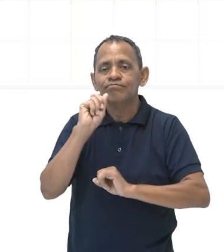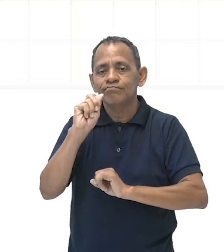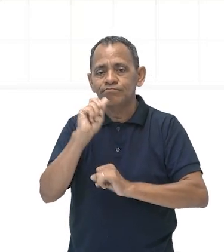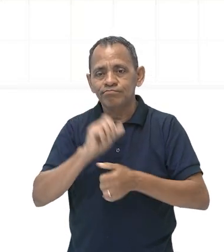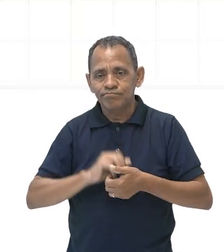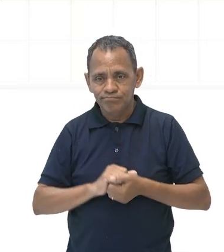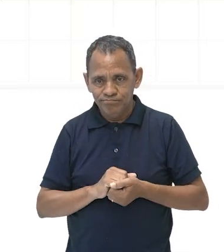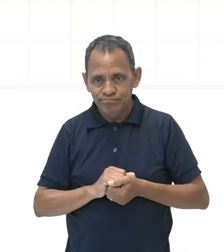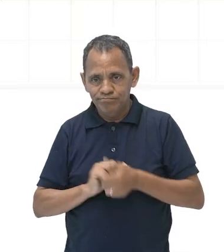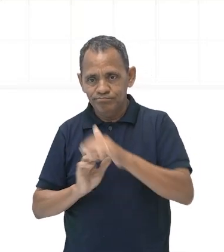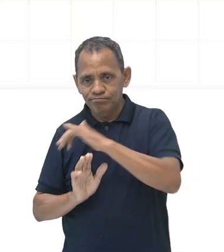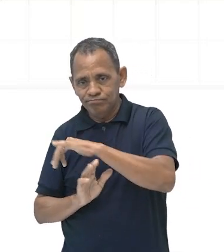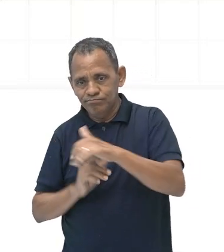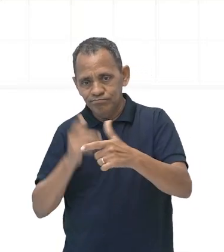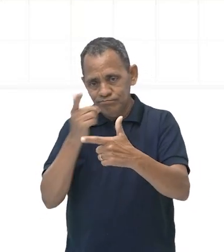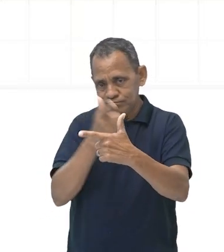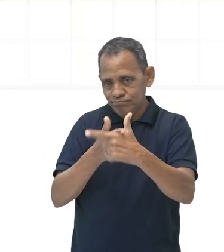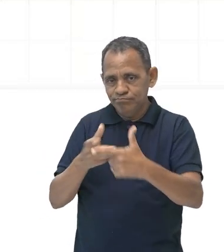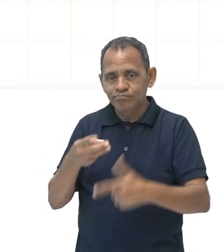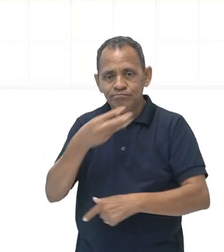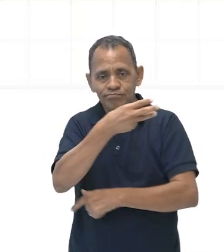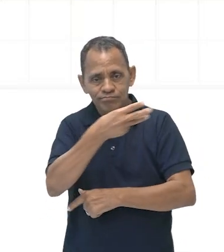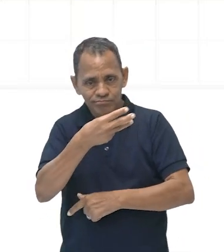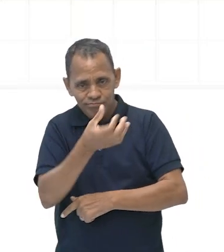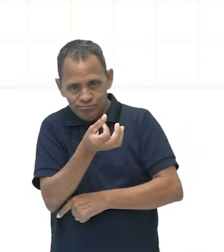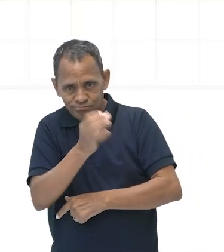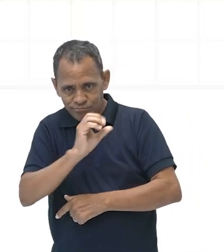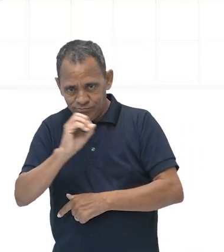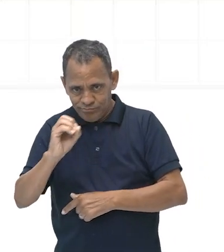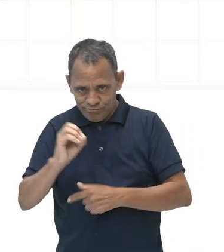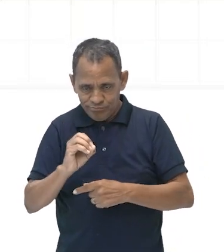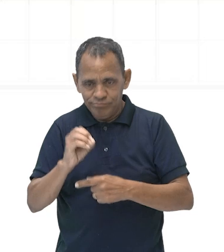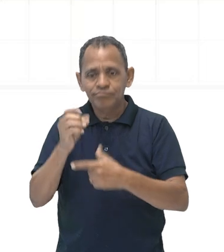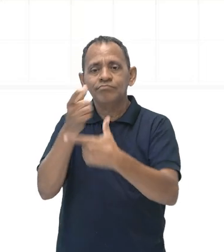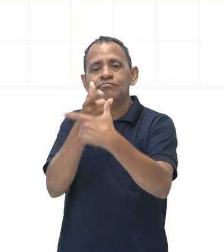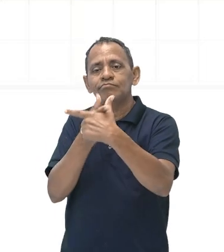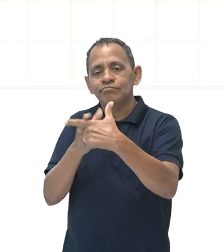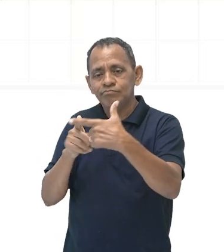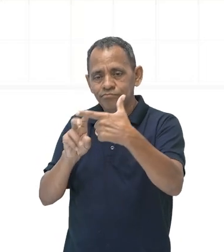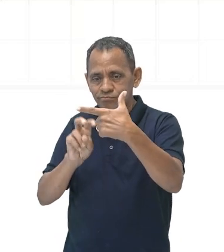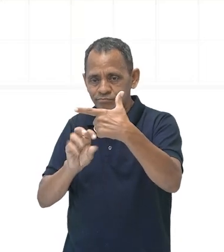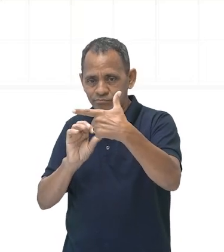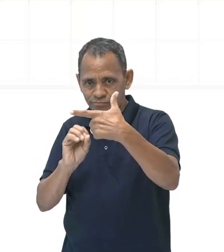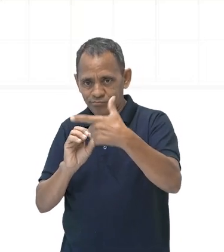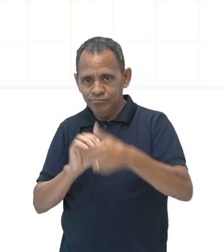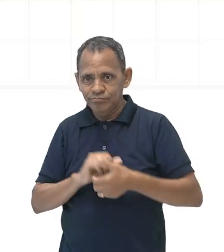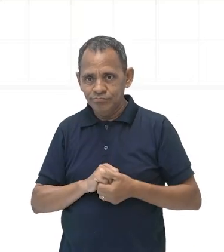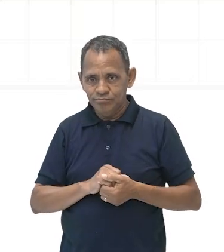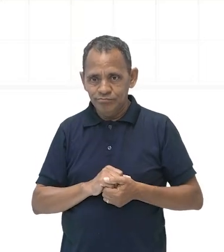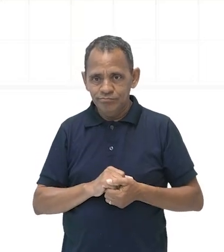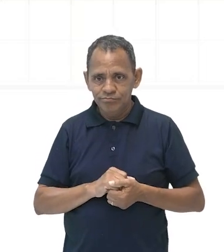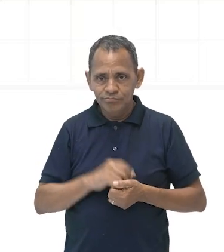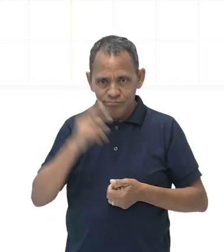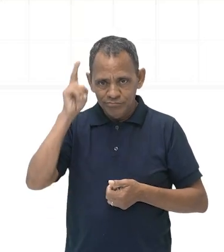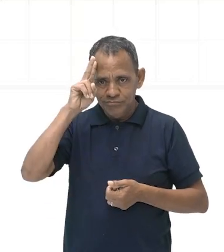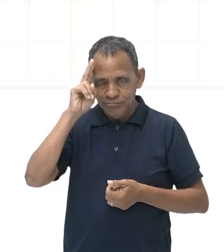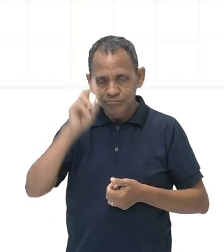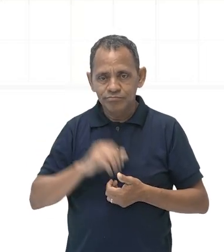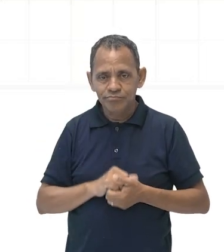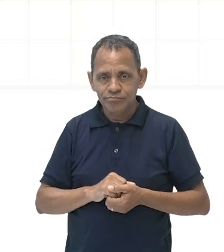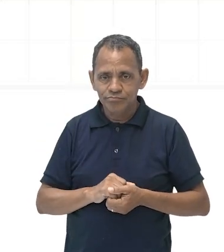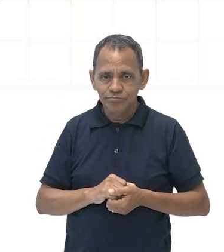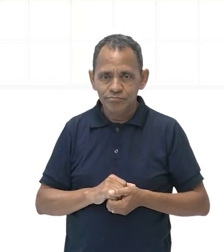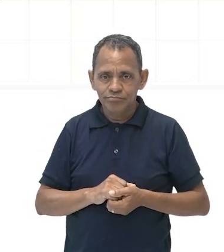x e dividir esses 33.600 por 50, né? 50 era o número que estava ao lado do